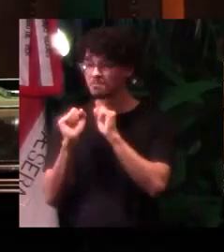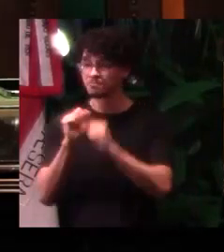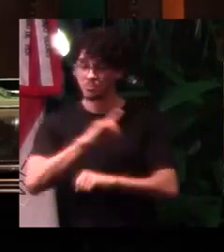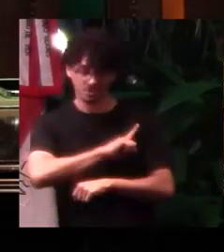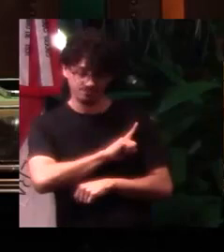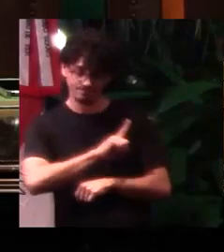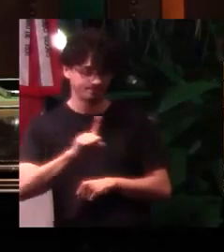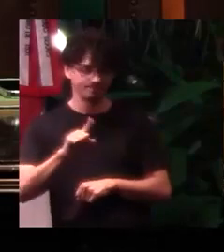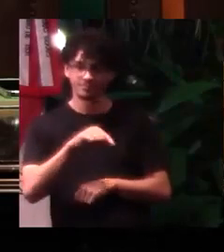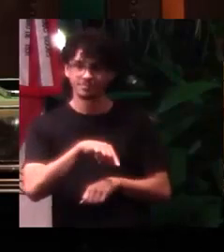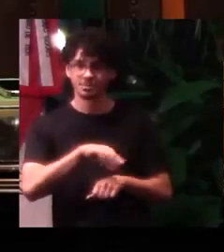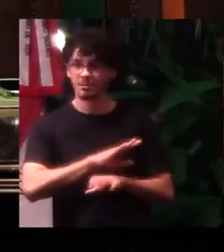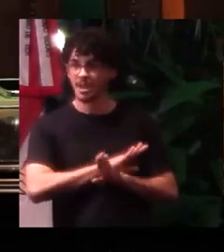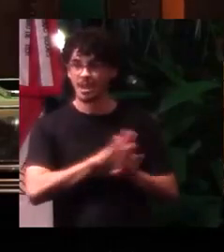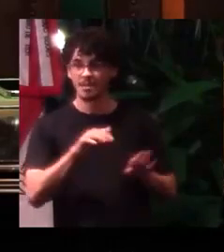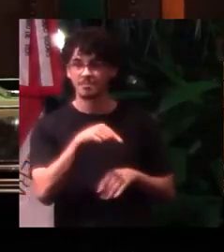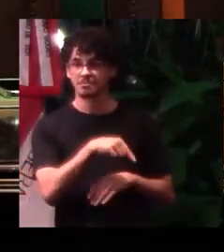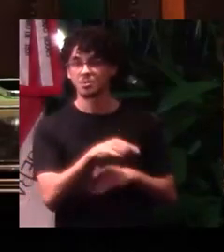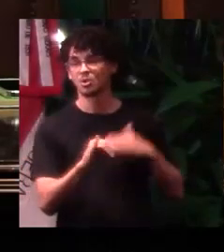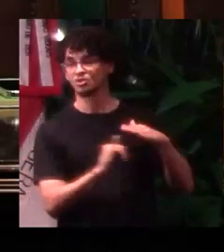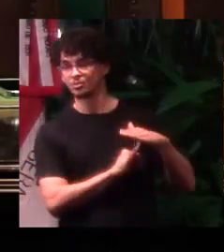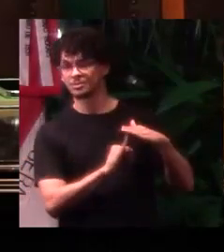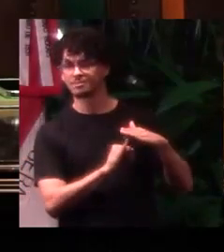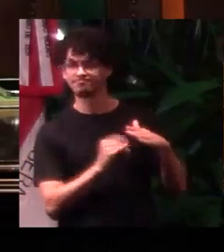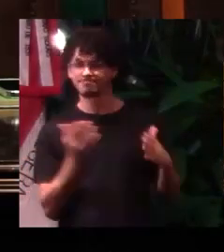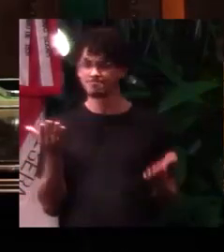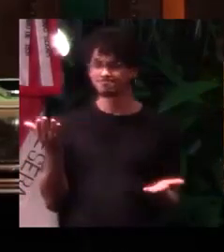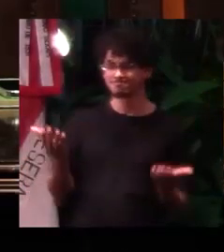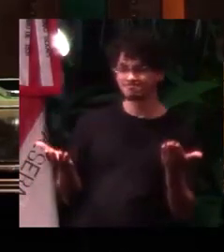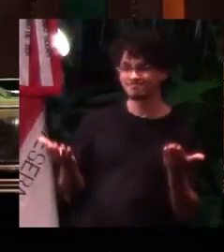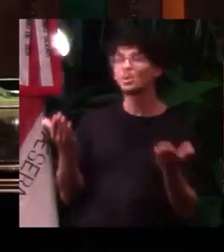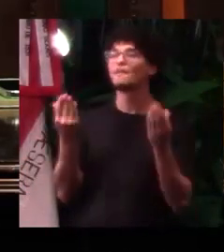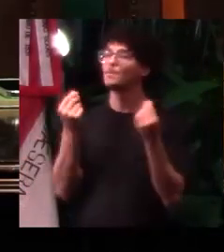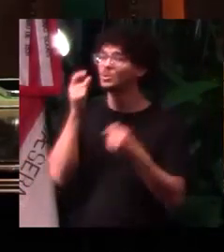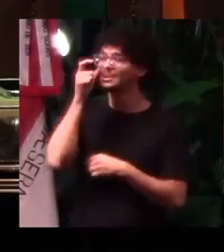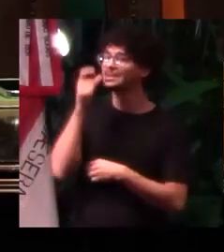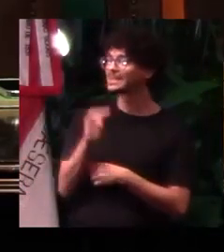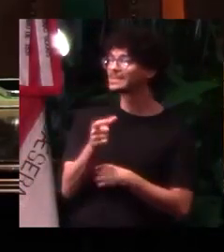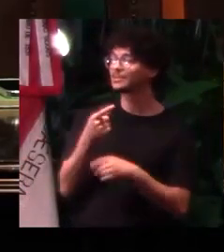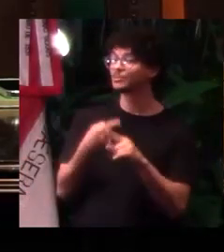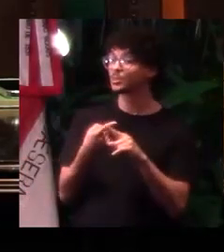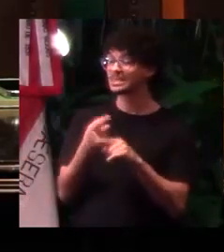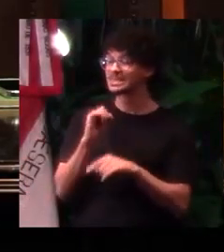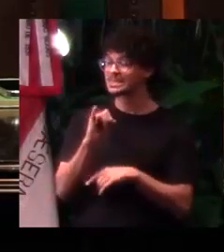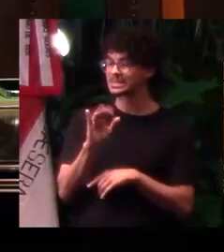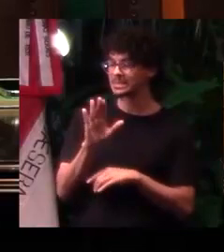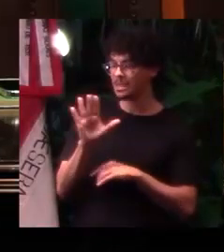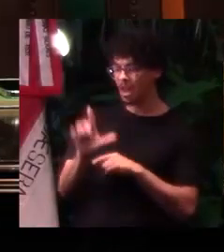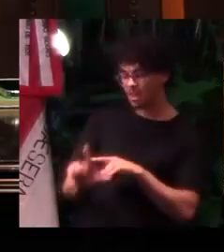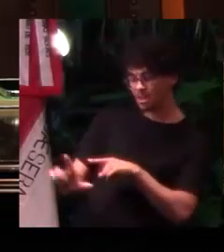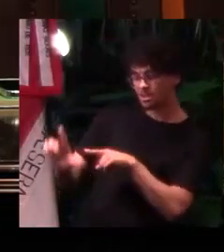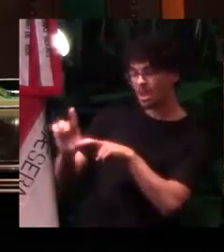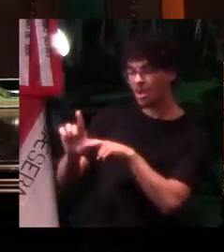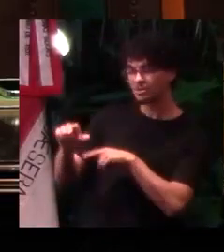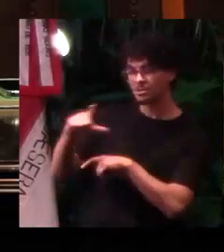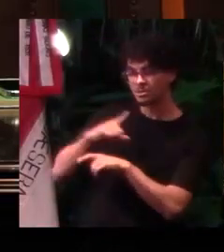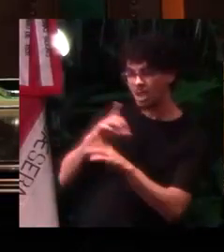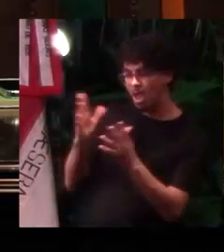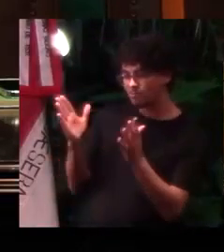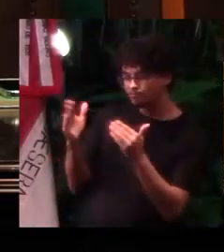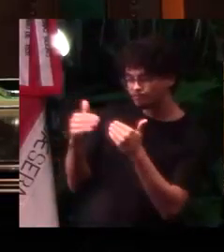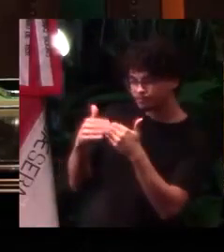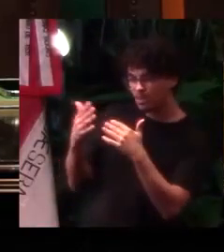Portanto, há aí uma questão muito interessante, porque se por um lado a literatura ela tem uma trama intersubjetiva